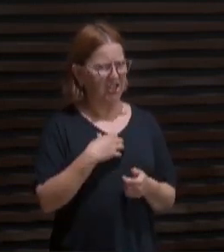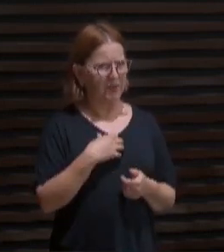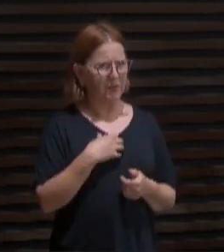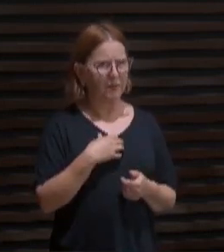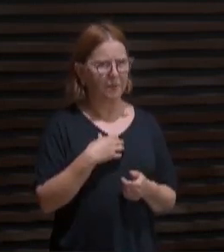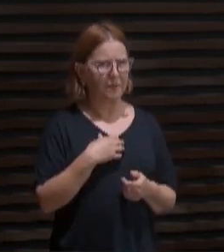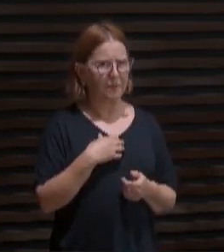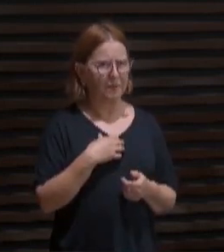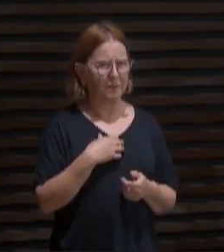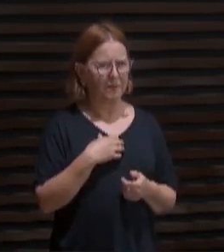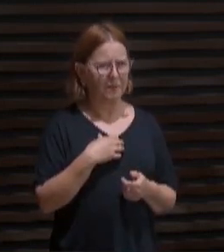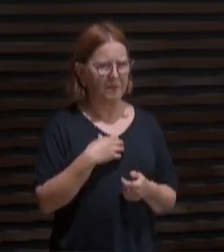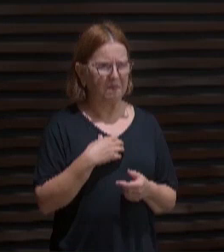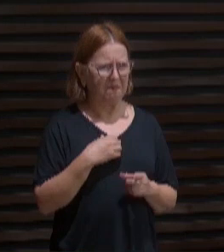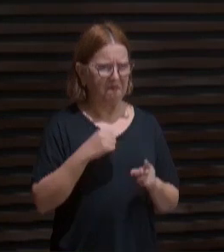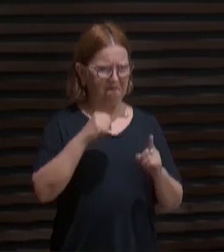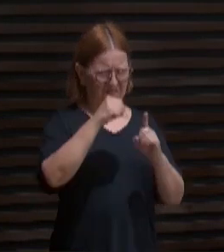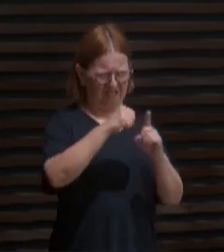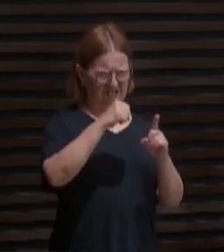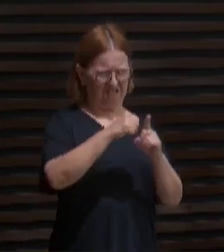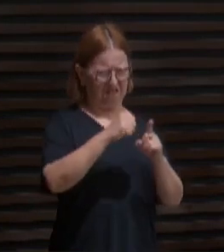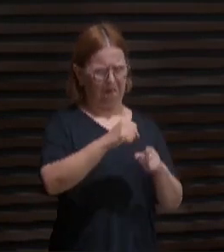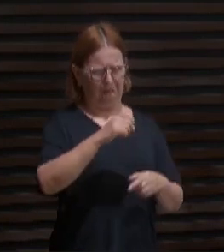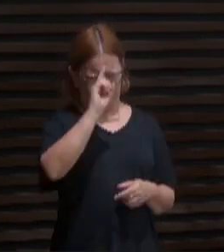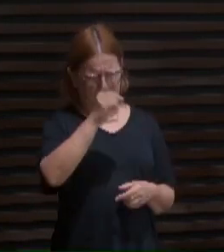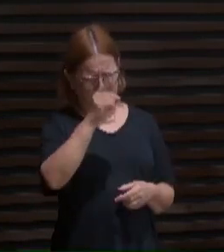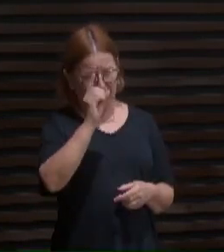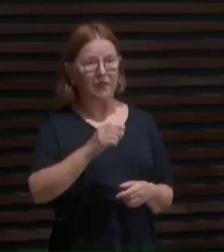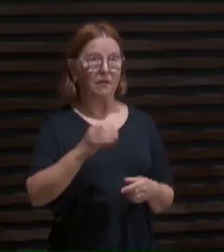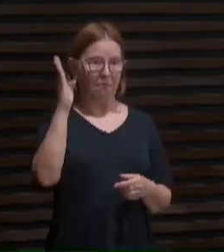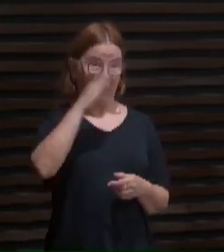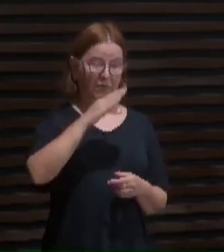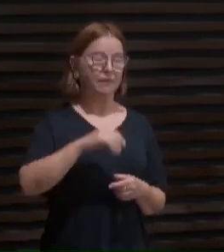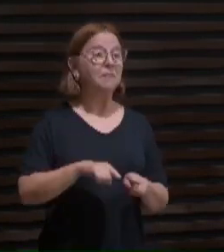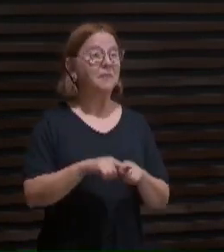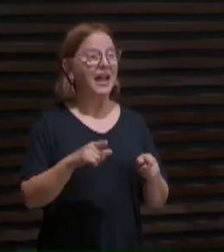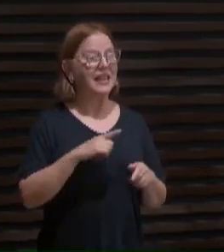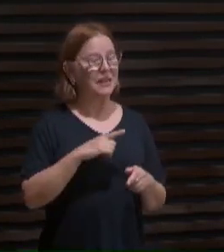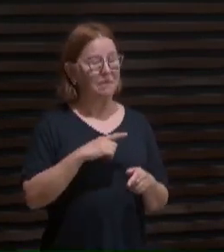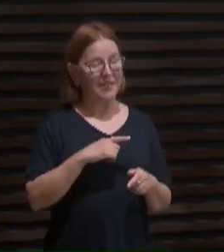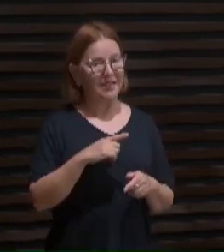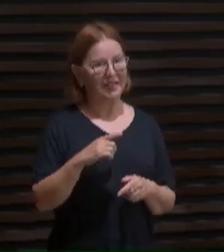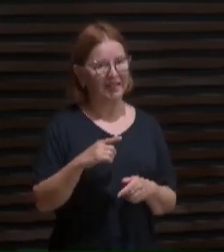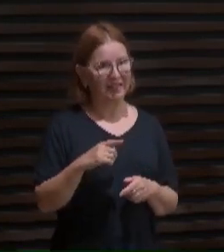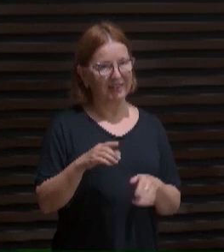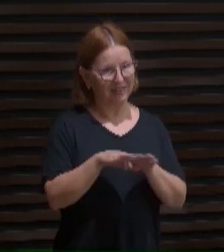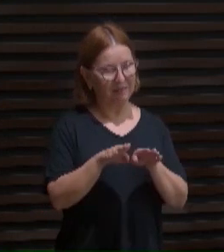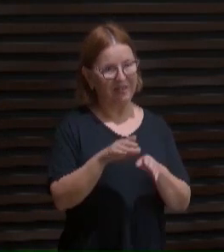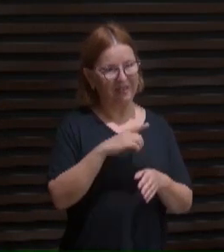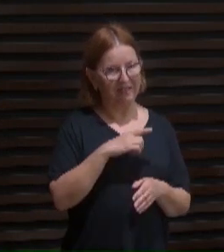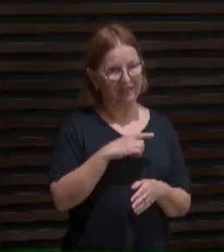agressores cruéis, são déspotas. Mas também existe o feminismo,